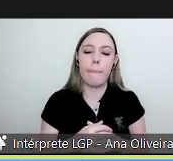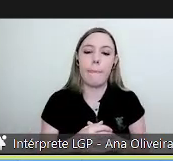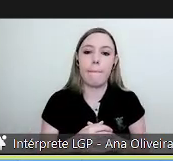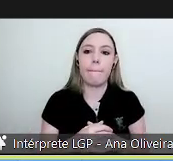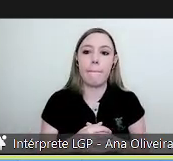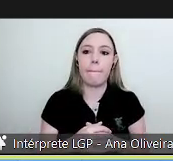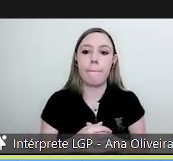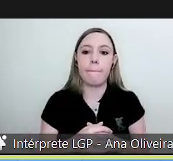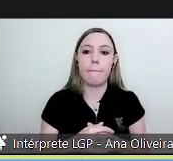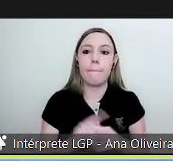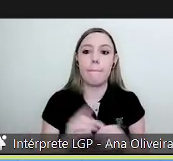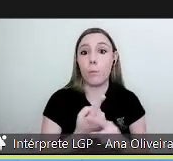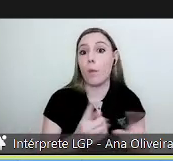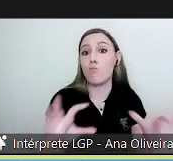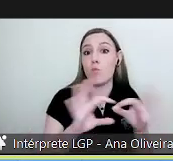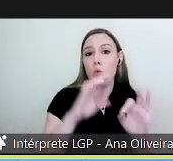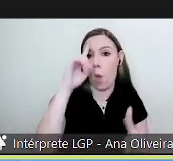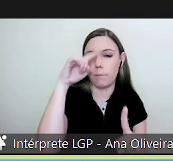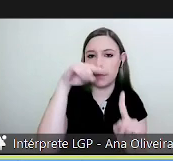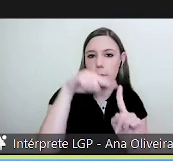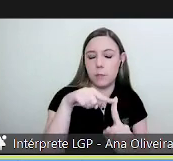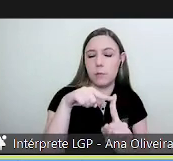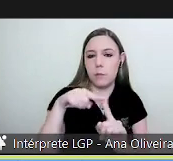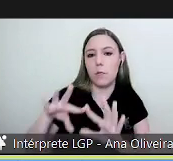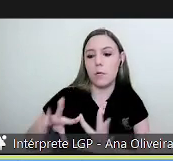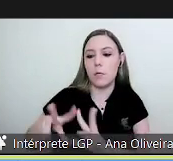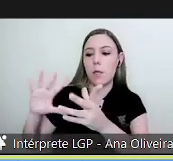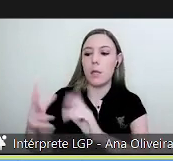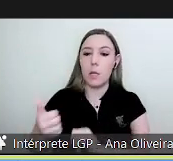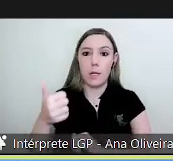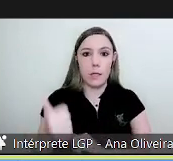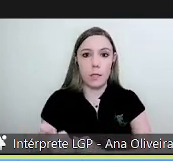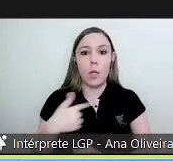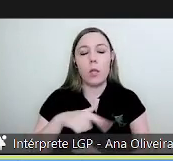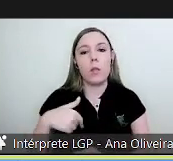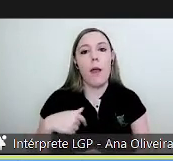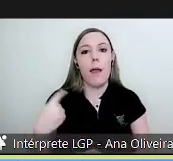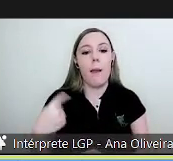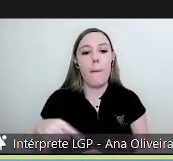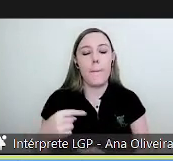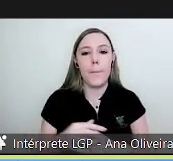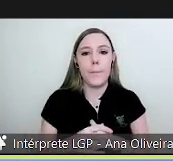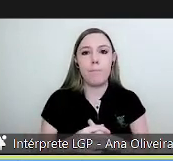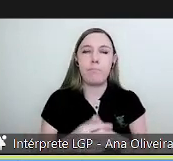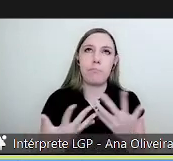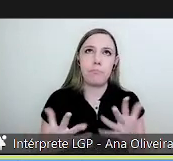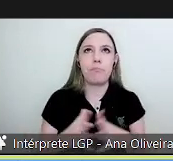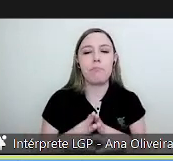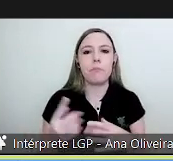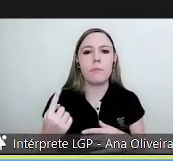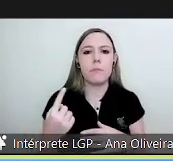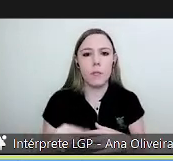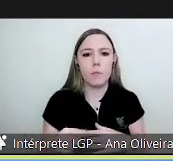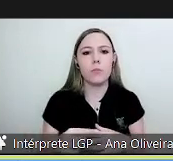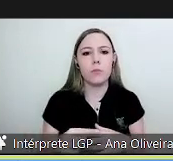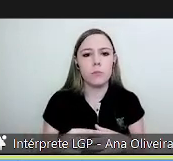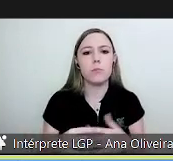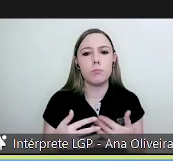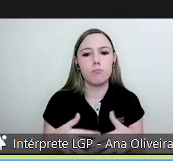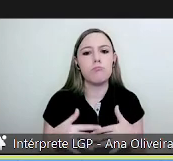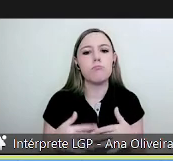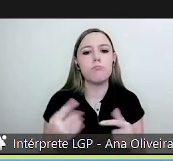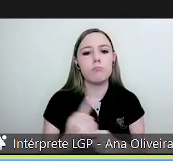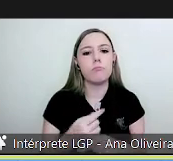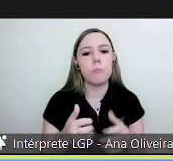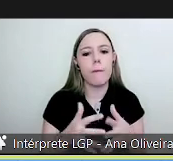daquilo que se liga com os objetivos do desenvolvimento sustentável, nós temos enfim, temos um track record grande, naturalmente sendo